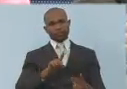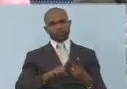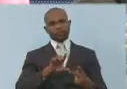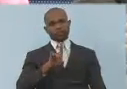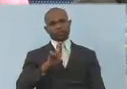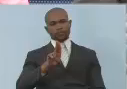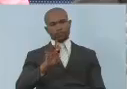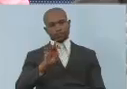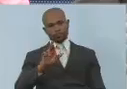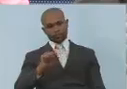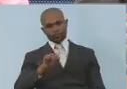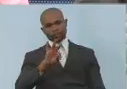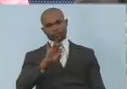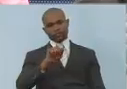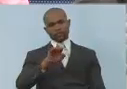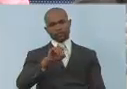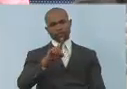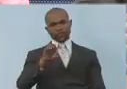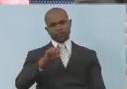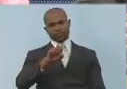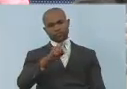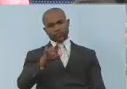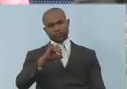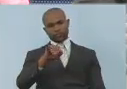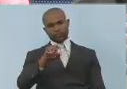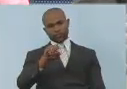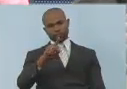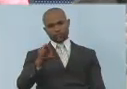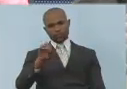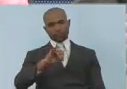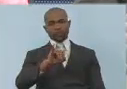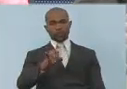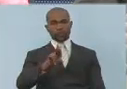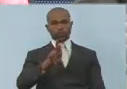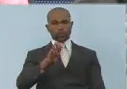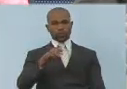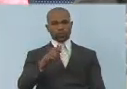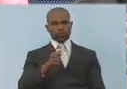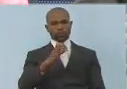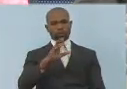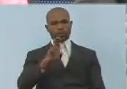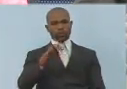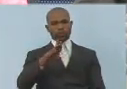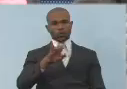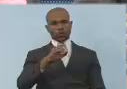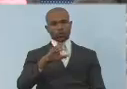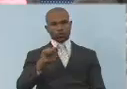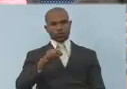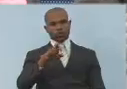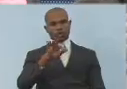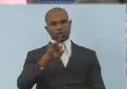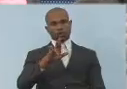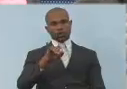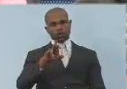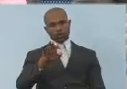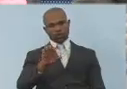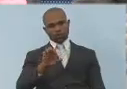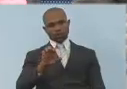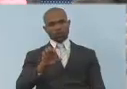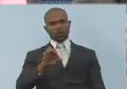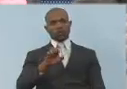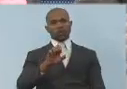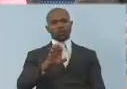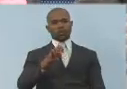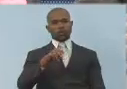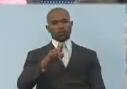Dutra, Taboão, São João, Jurema, Cumbica, Marcos Freire, o Fácil